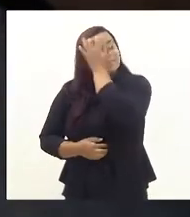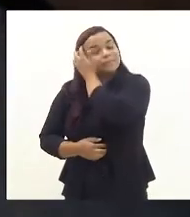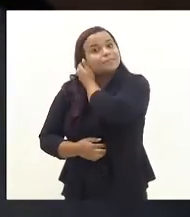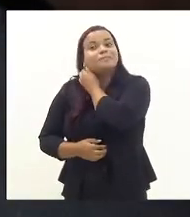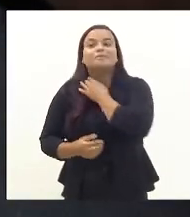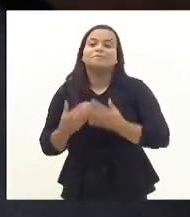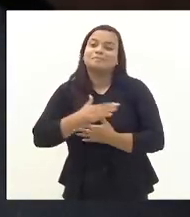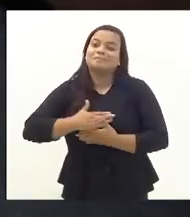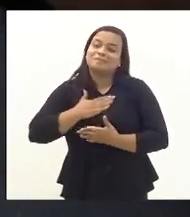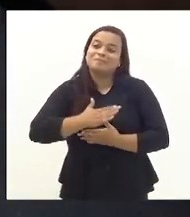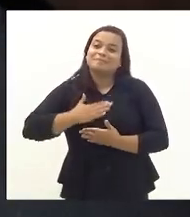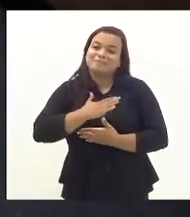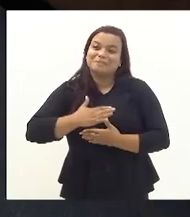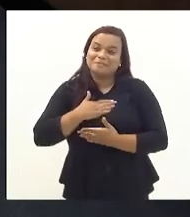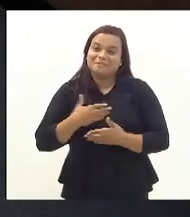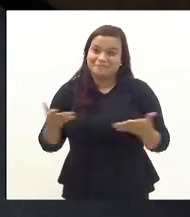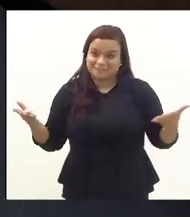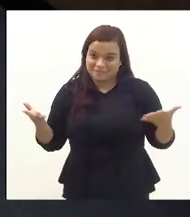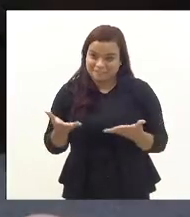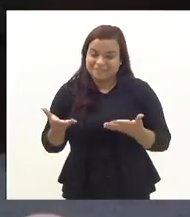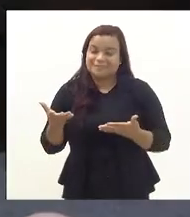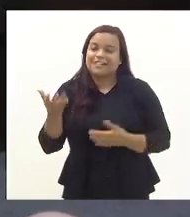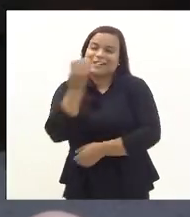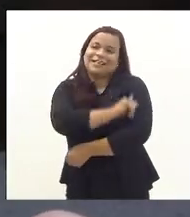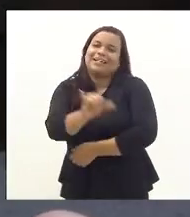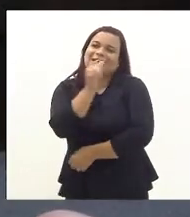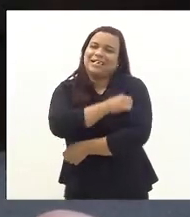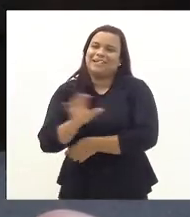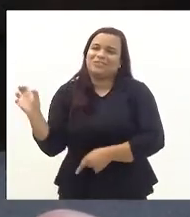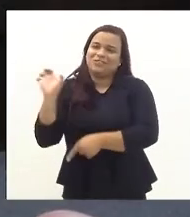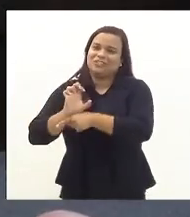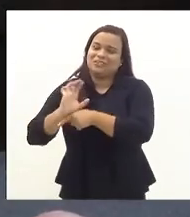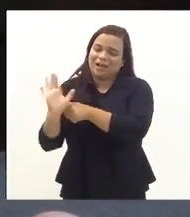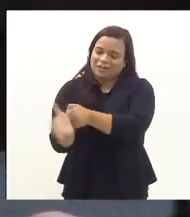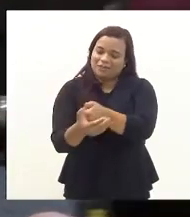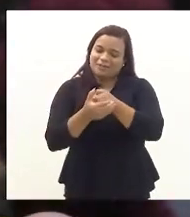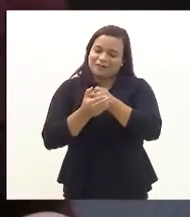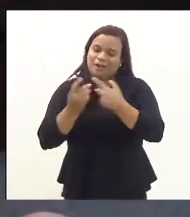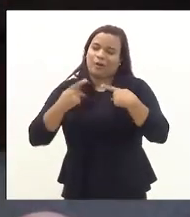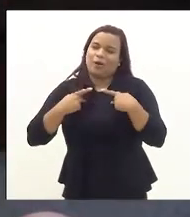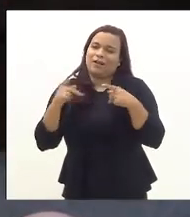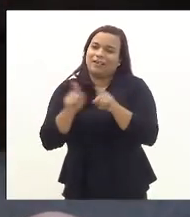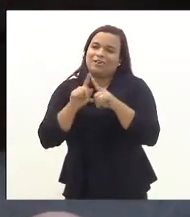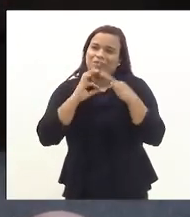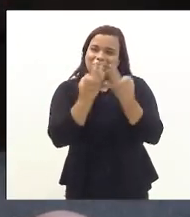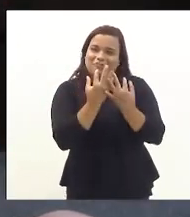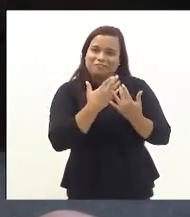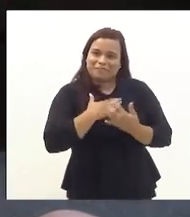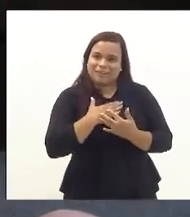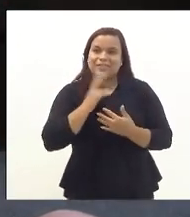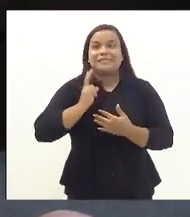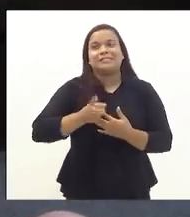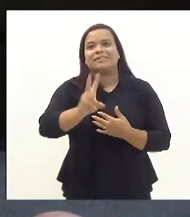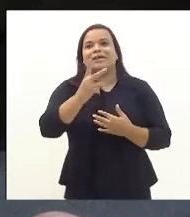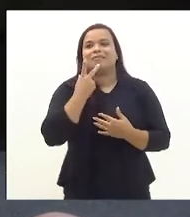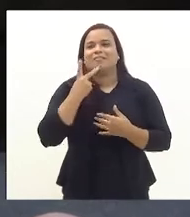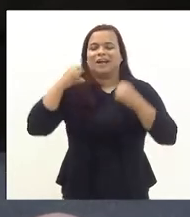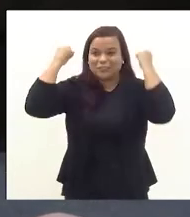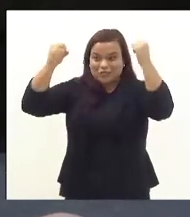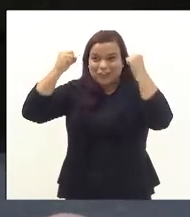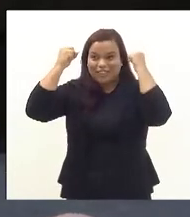Com muita satisfação, estou aqui no estado do Rio de Janeiro, um estado que me acolheu, acolheu minha família. Sempre digo para meus amigos torcedores organizados, minha